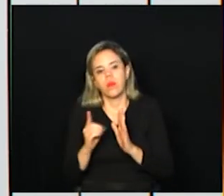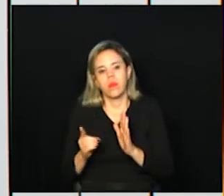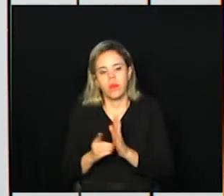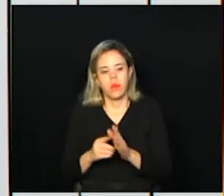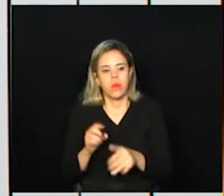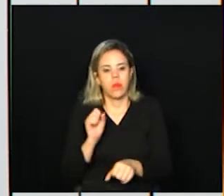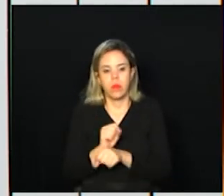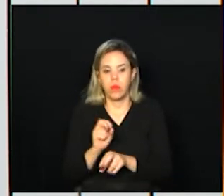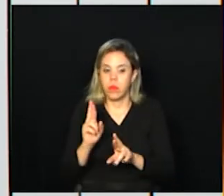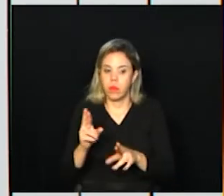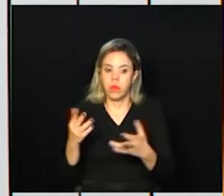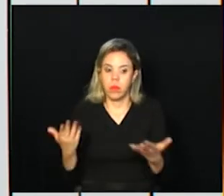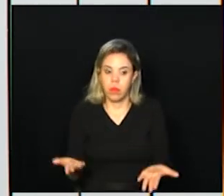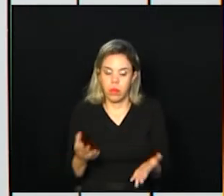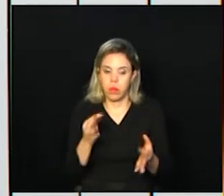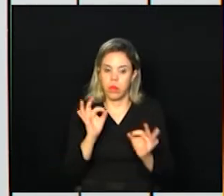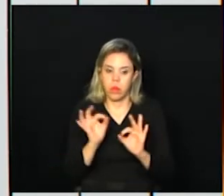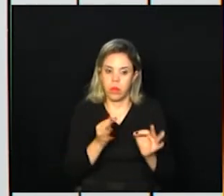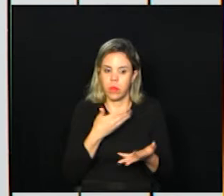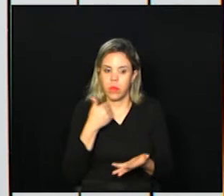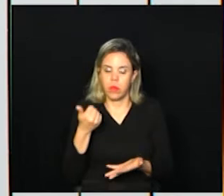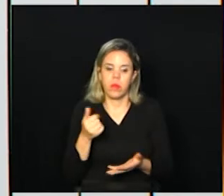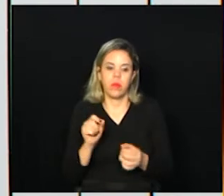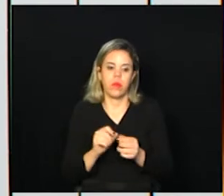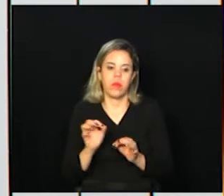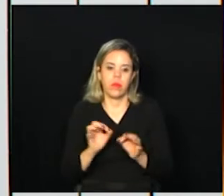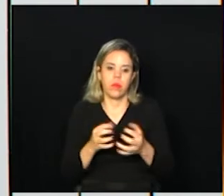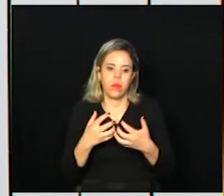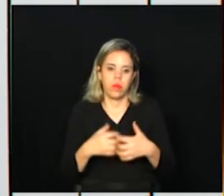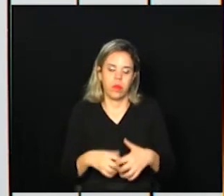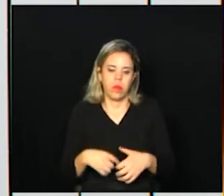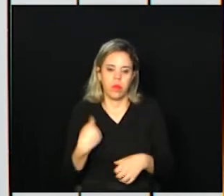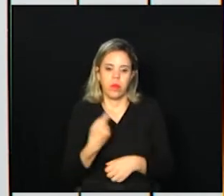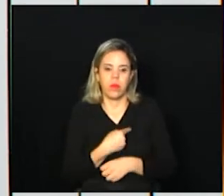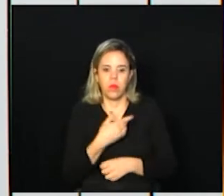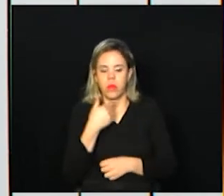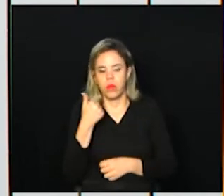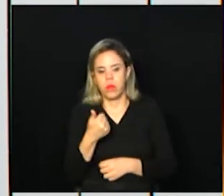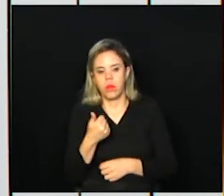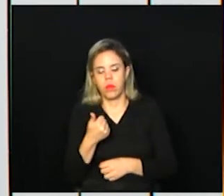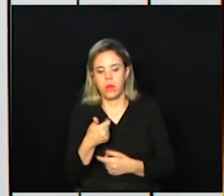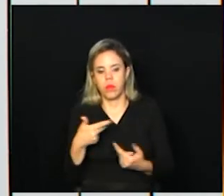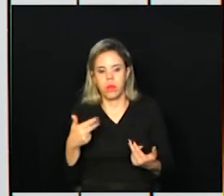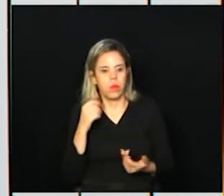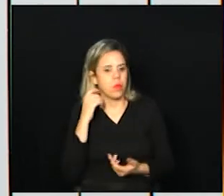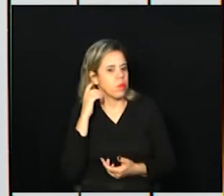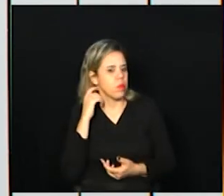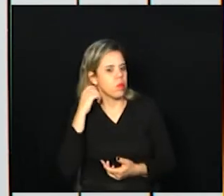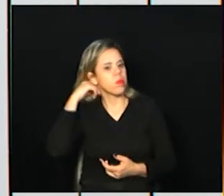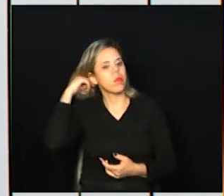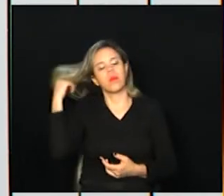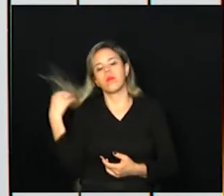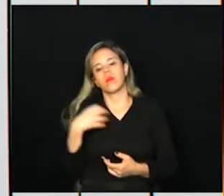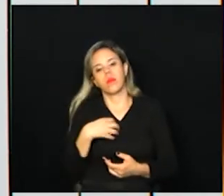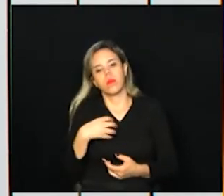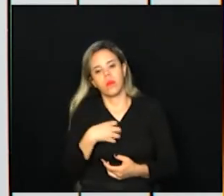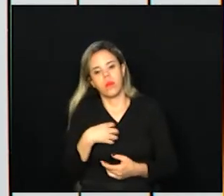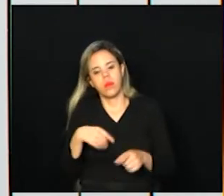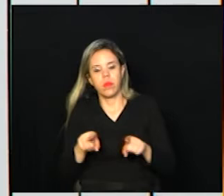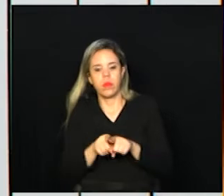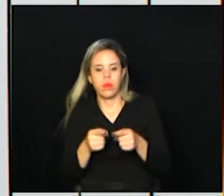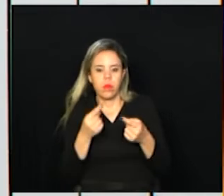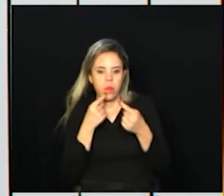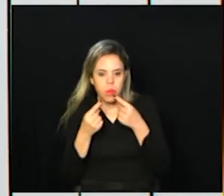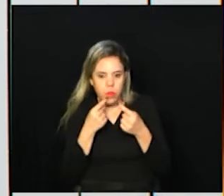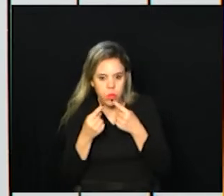que seja para isso, para a gente aprimorar aquilo que tem sido feito e para que a gente melhore esse tipo de coisa, mas eu sinto falta de ter um